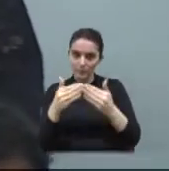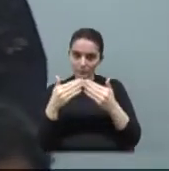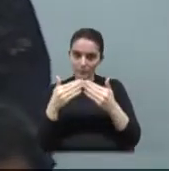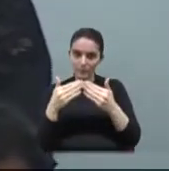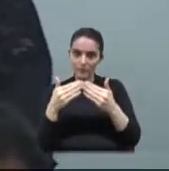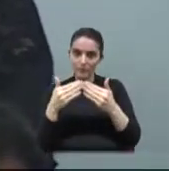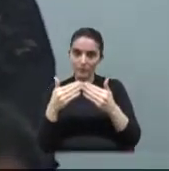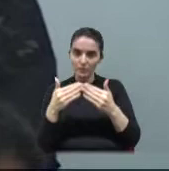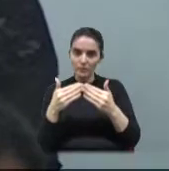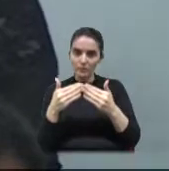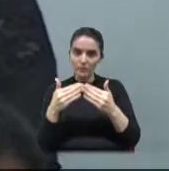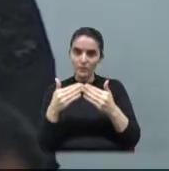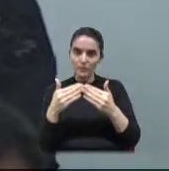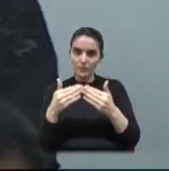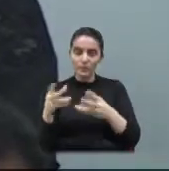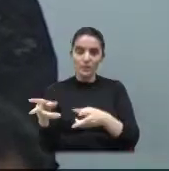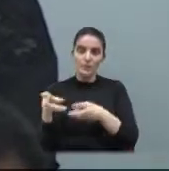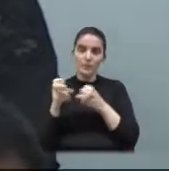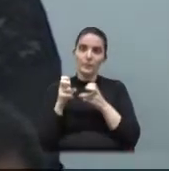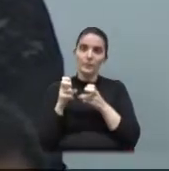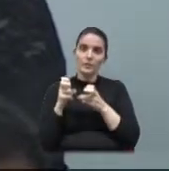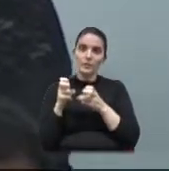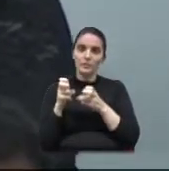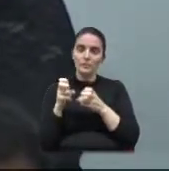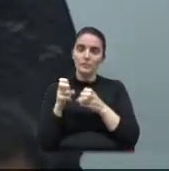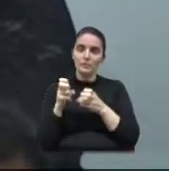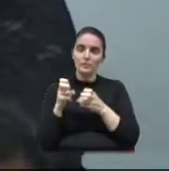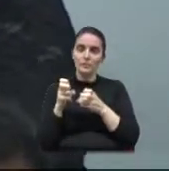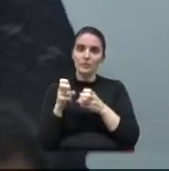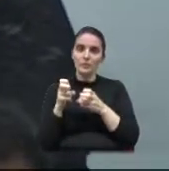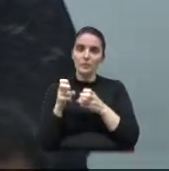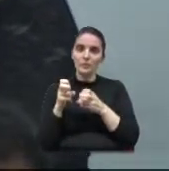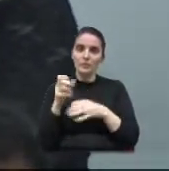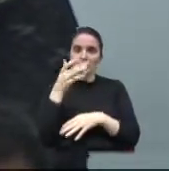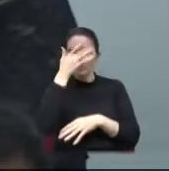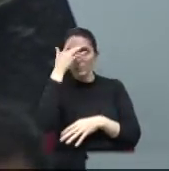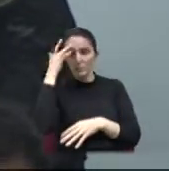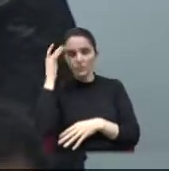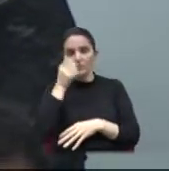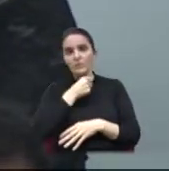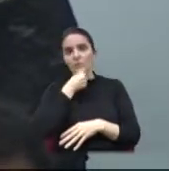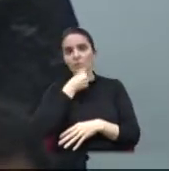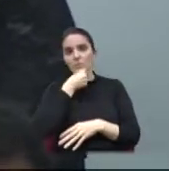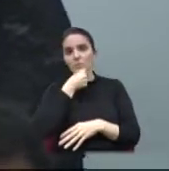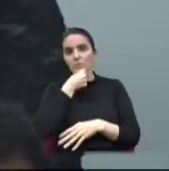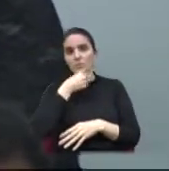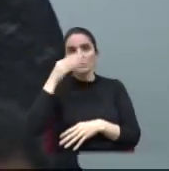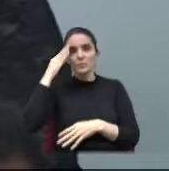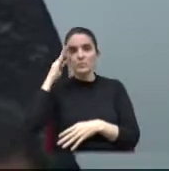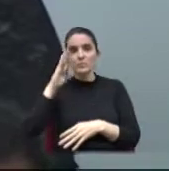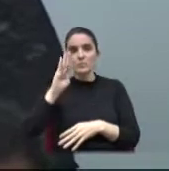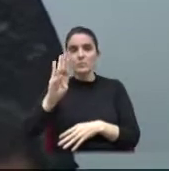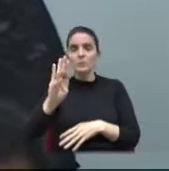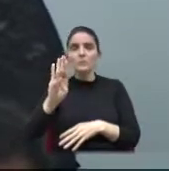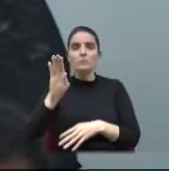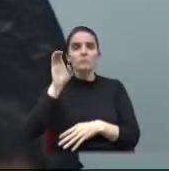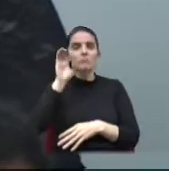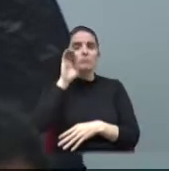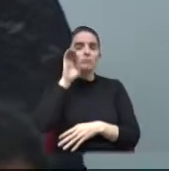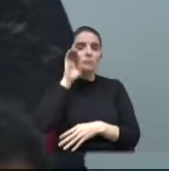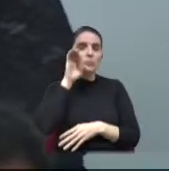gente passe a olhar mais, essa casa passe a olhar mais para os idosos e, principalmente, podem contar